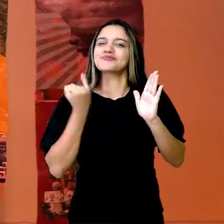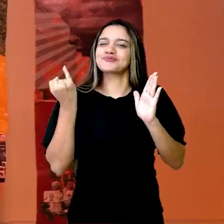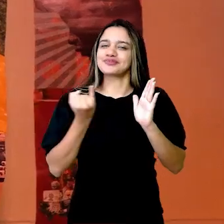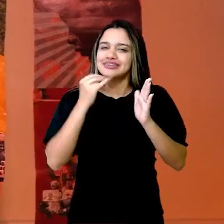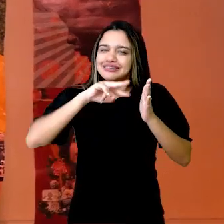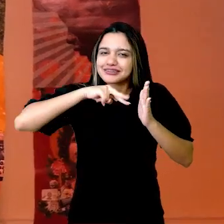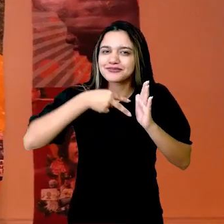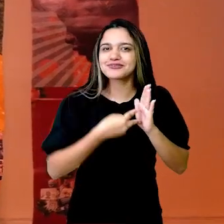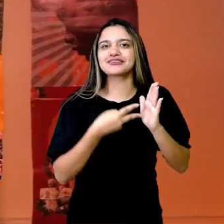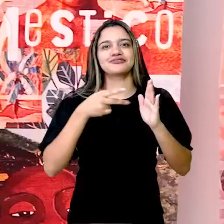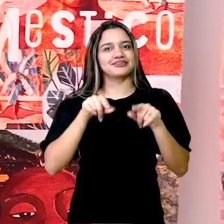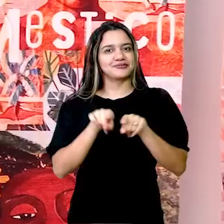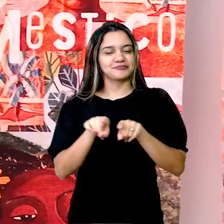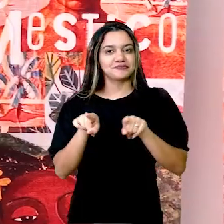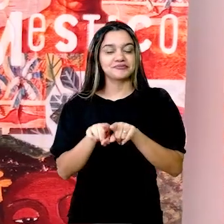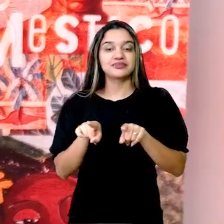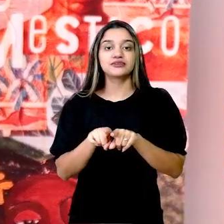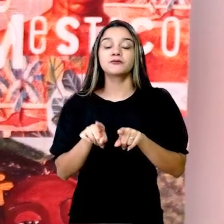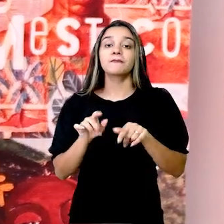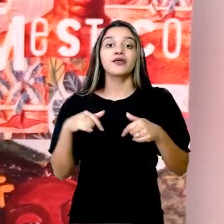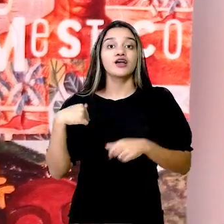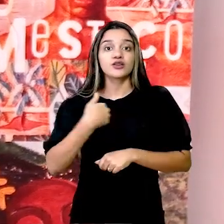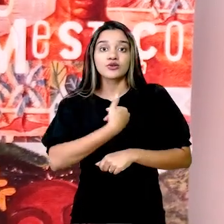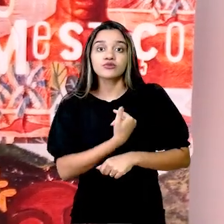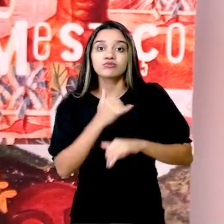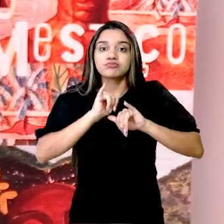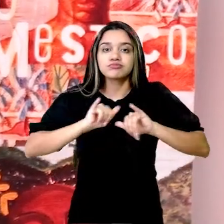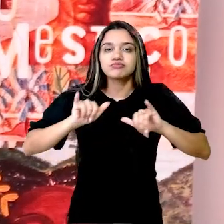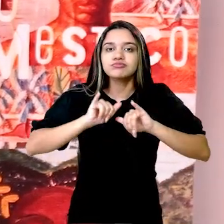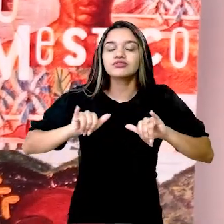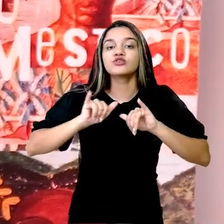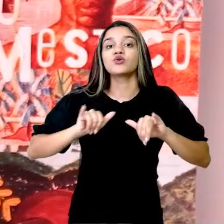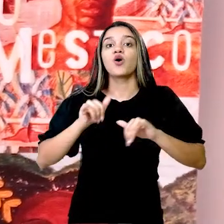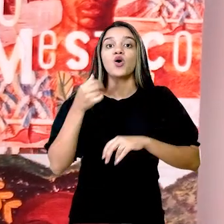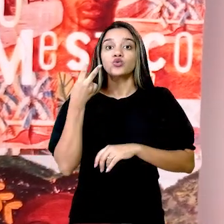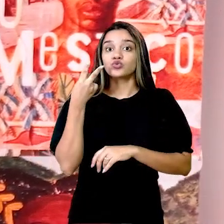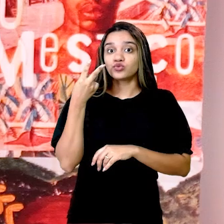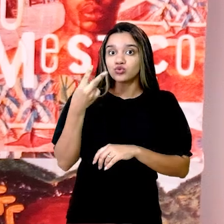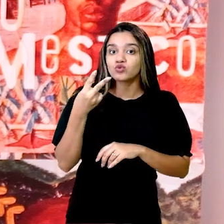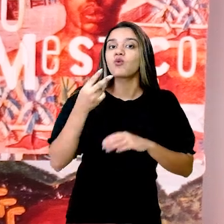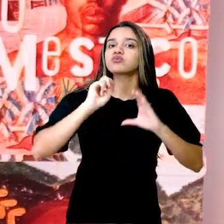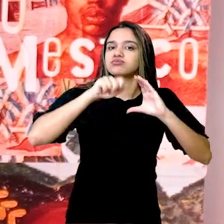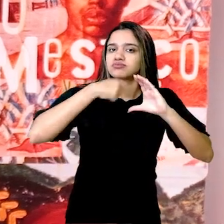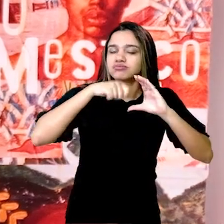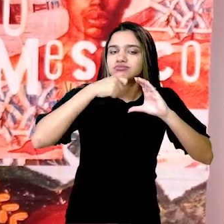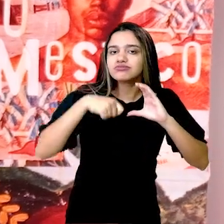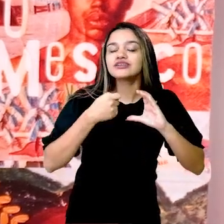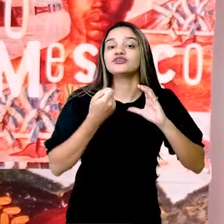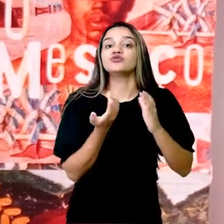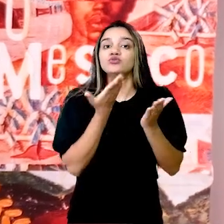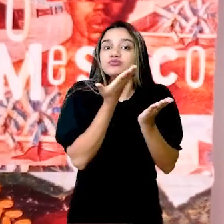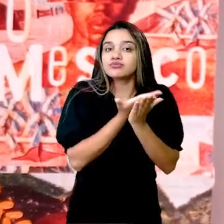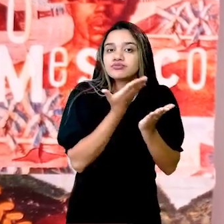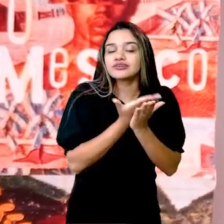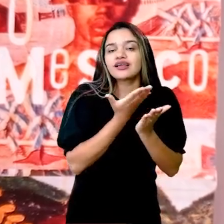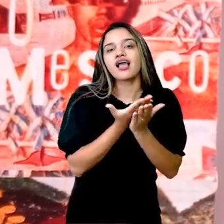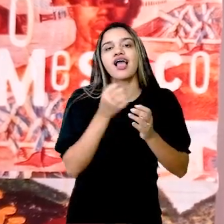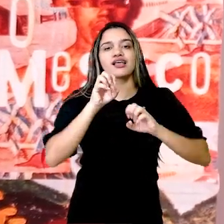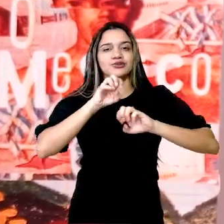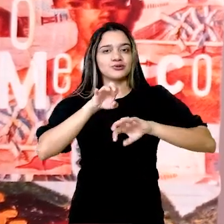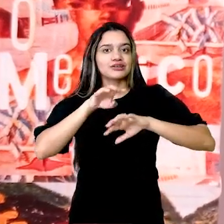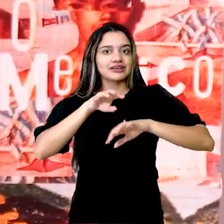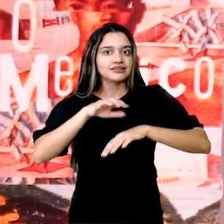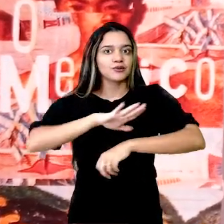e significativos. Além disso, vamos lançar os dois últimos episódios da nossa série de